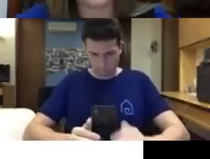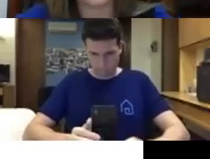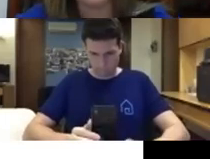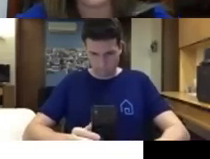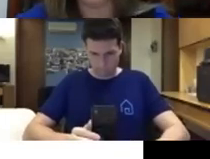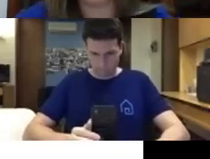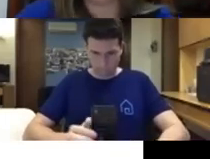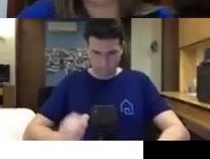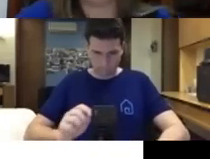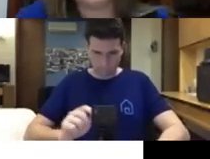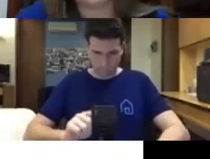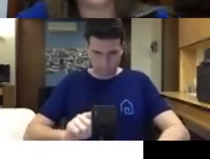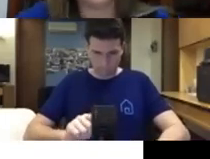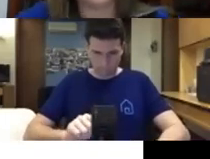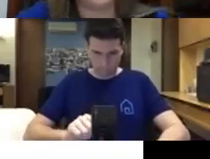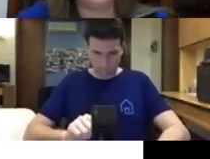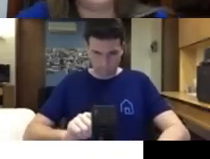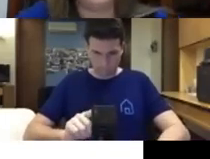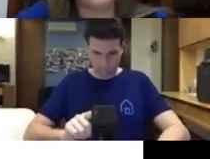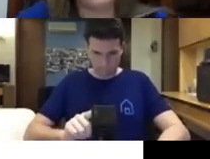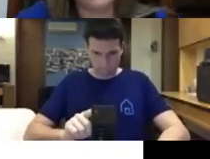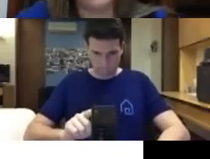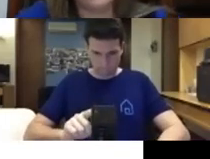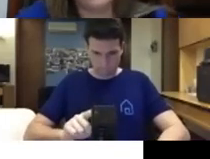né? Então, por fim, definir a solução.